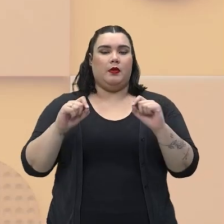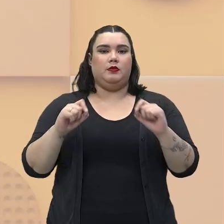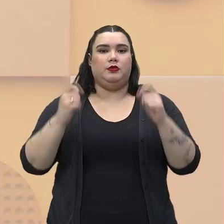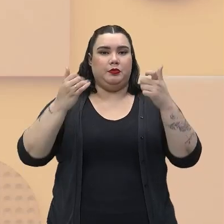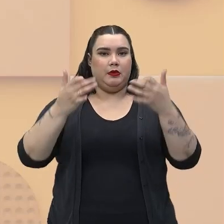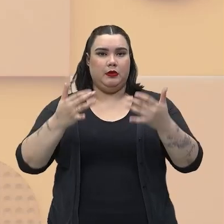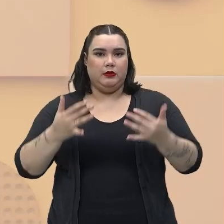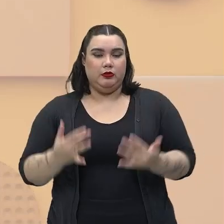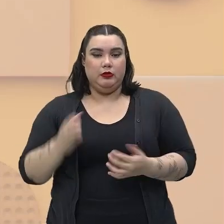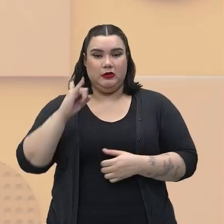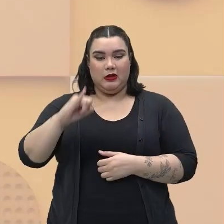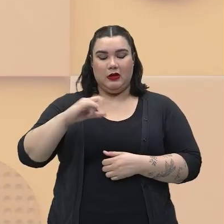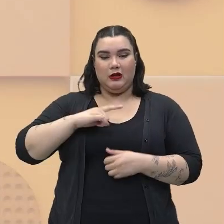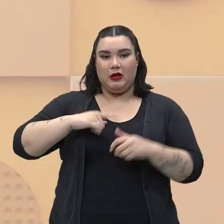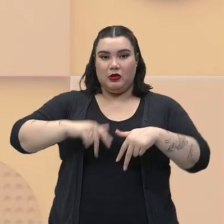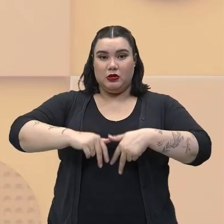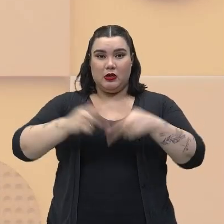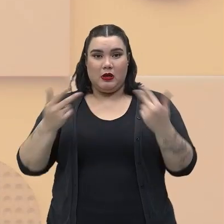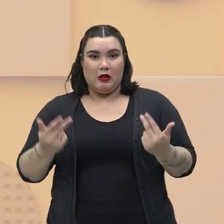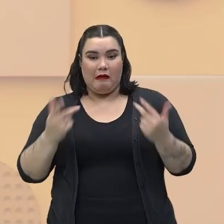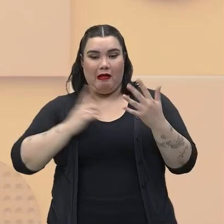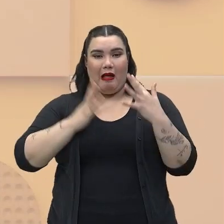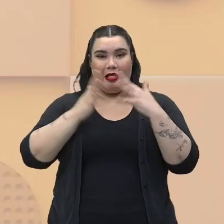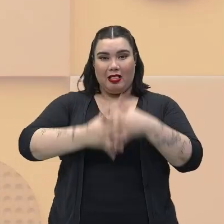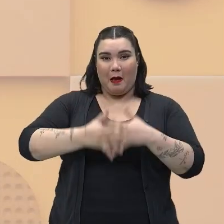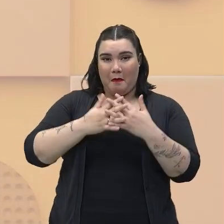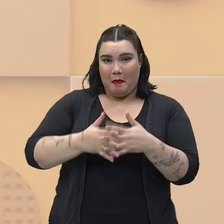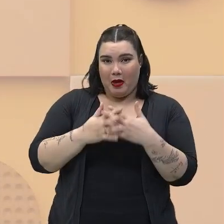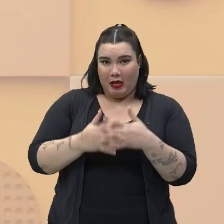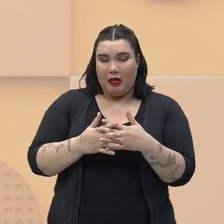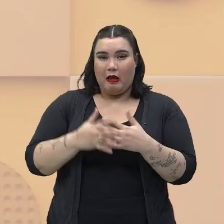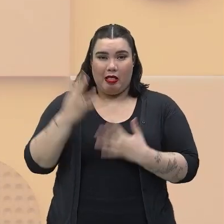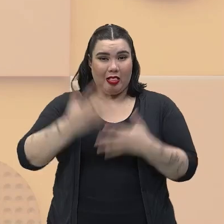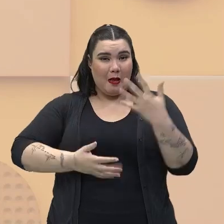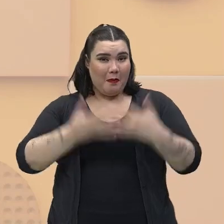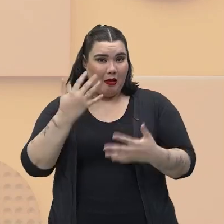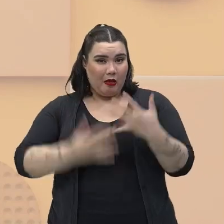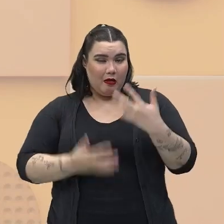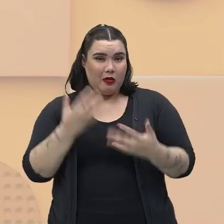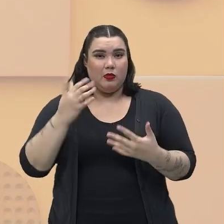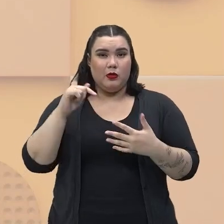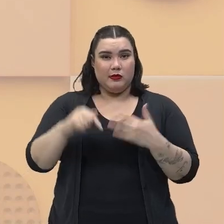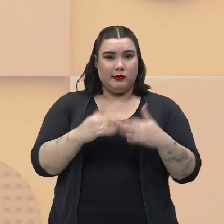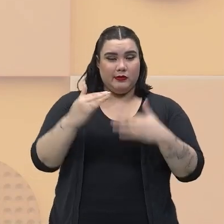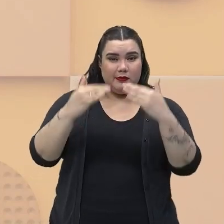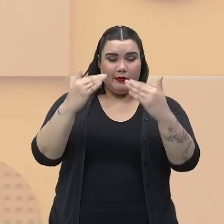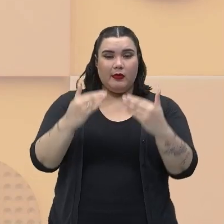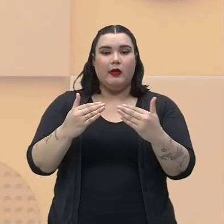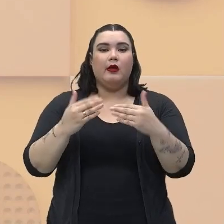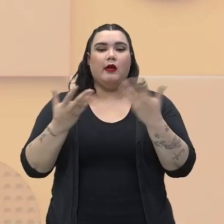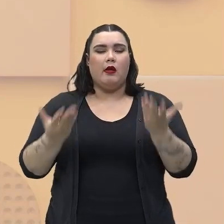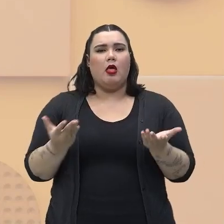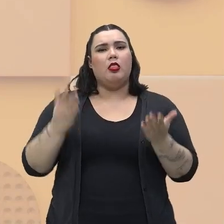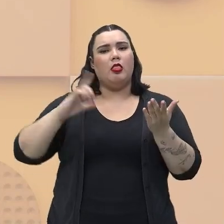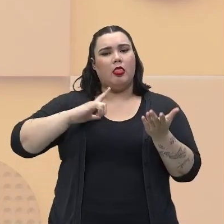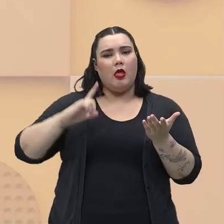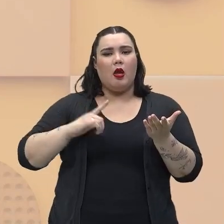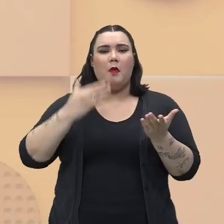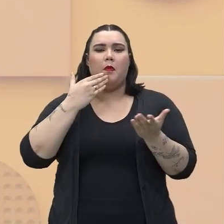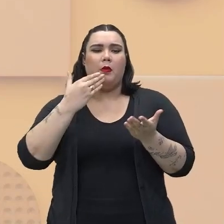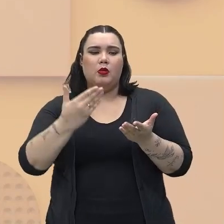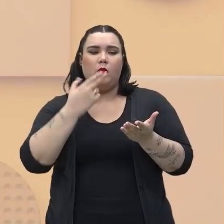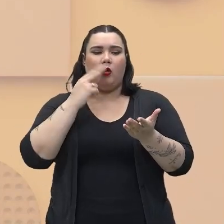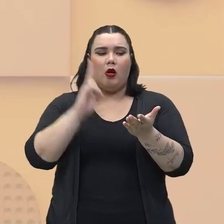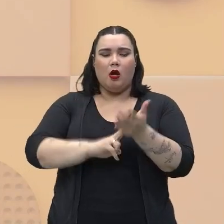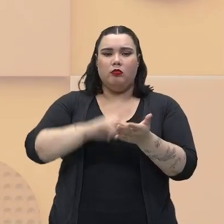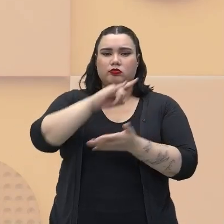alguma etnia que estivesse atrapalhando esse desenvolvimento, que era autorizado, claro que havia um pedido formal através de uma carta